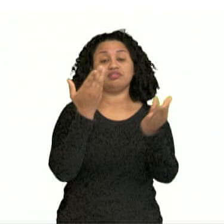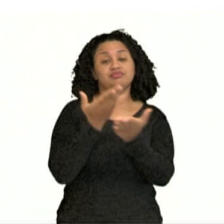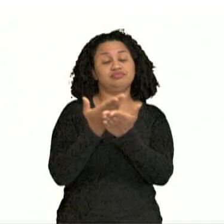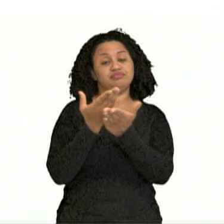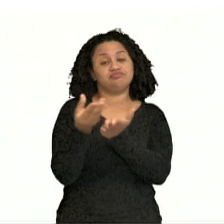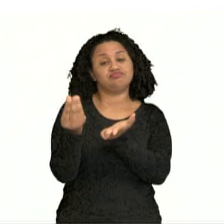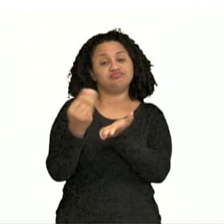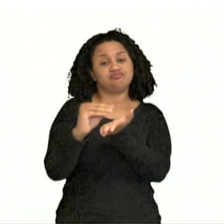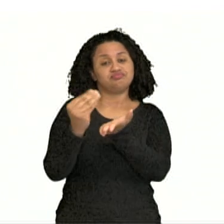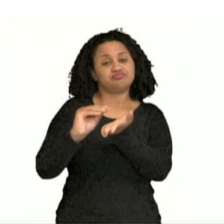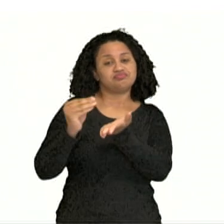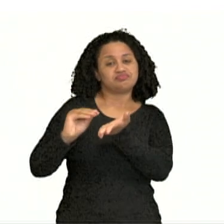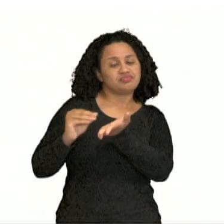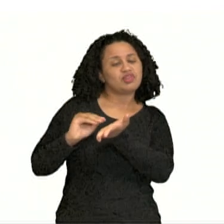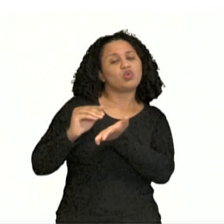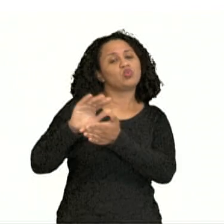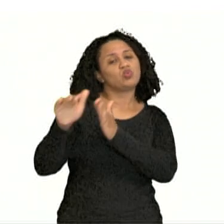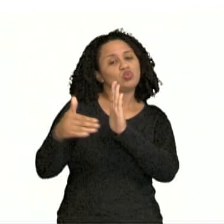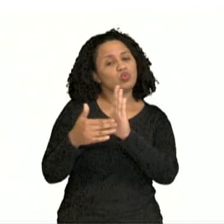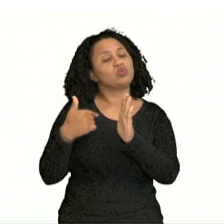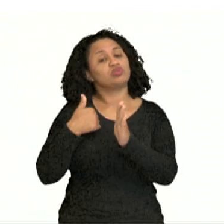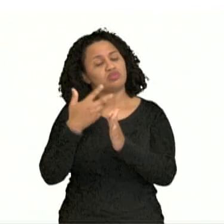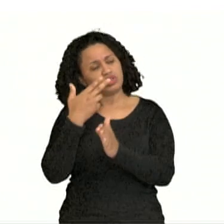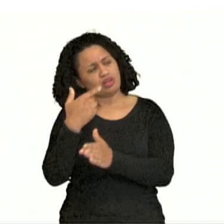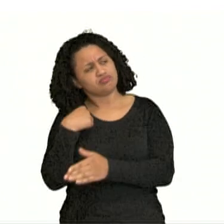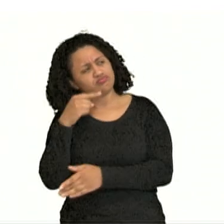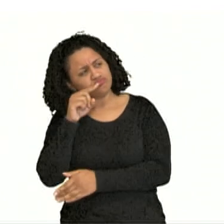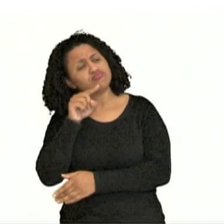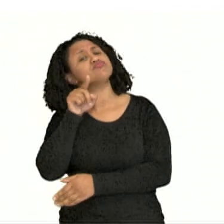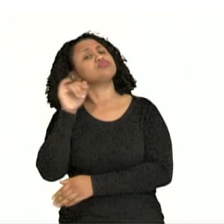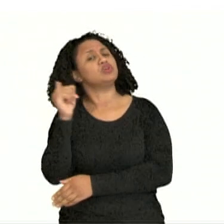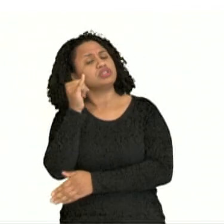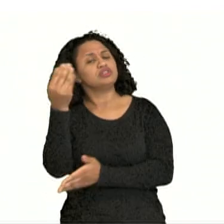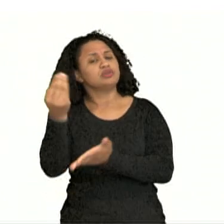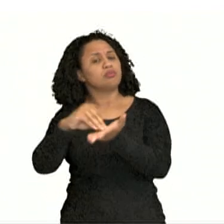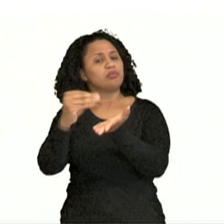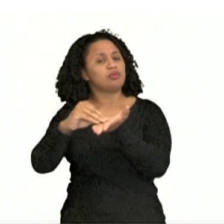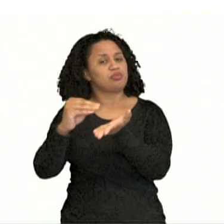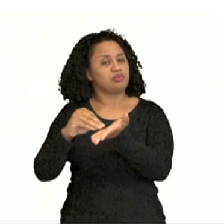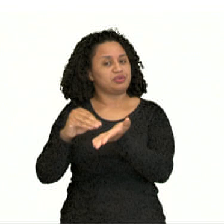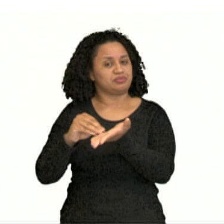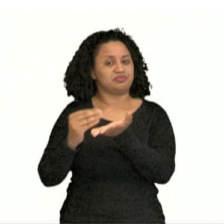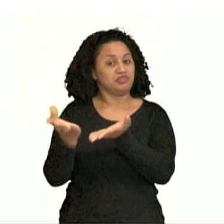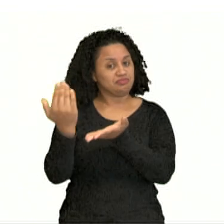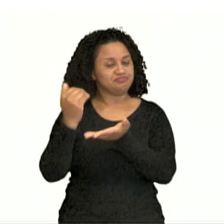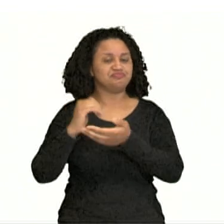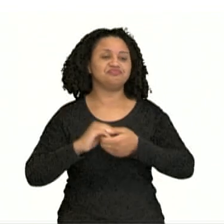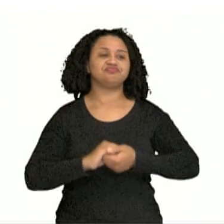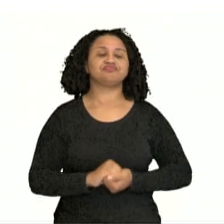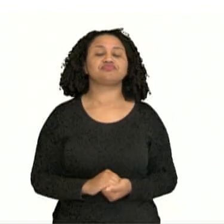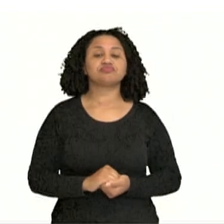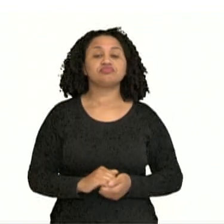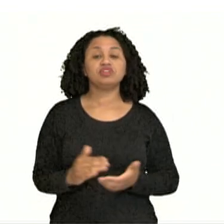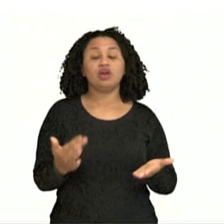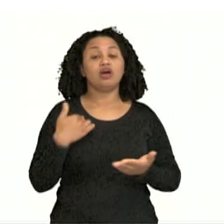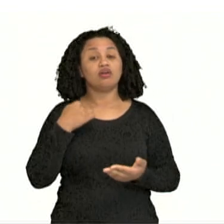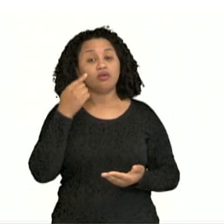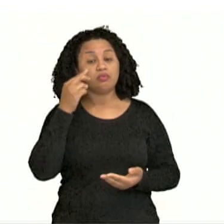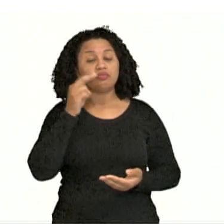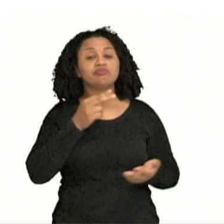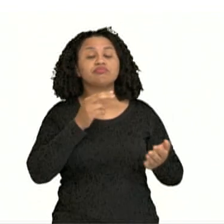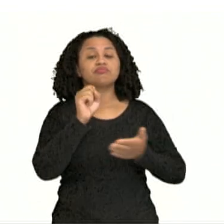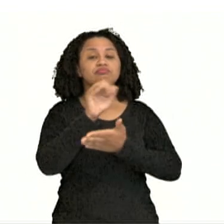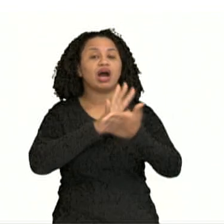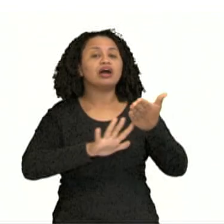e anotar tudo aquilo que você julgar importante no seu caderno. Então vamos lá? Vamos observar a imagem? O